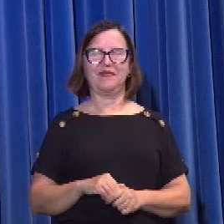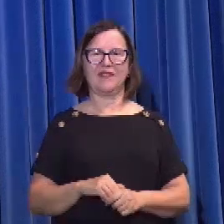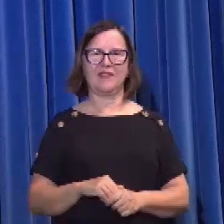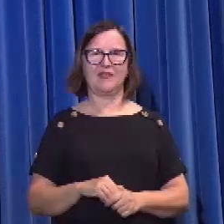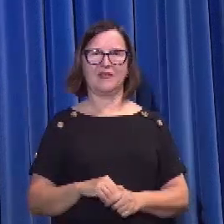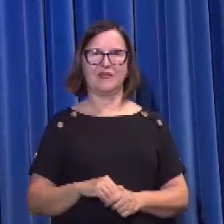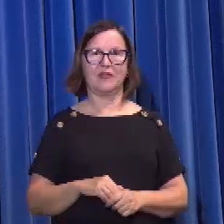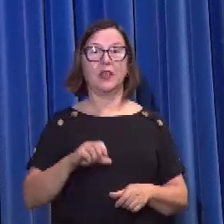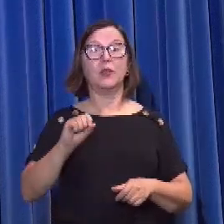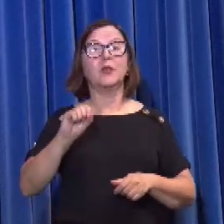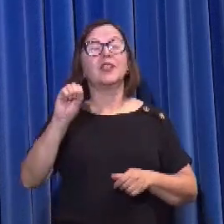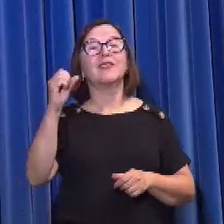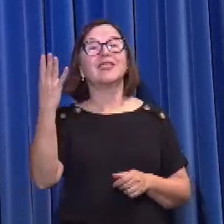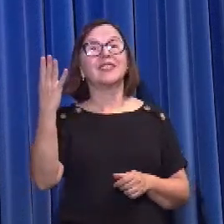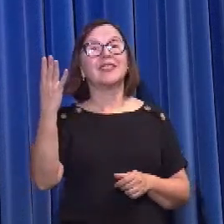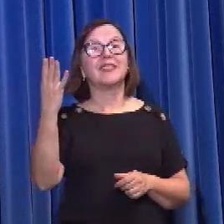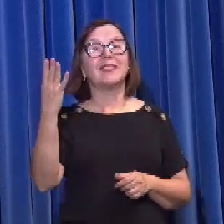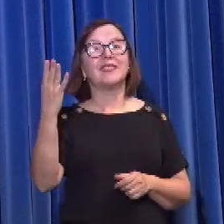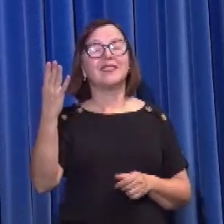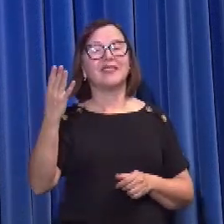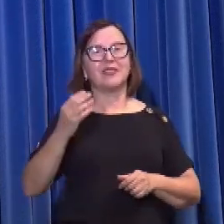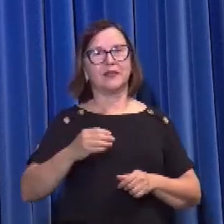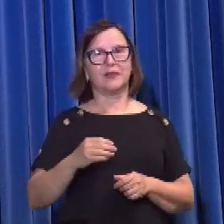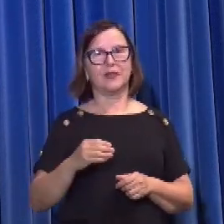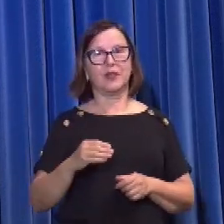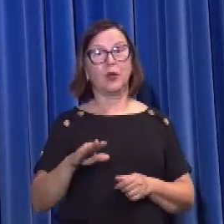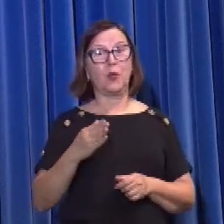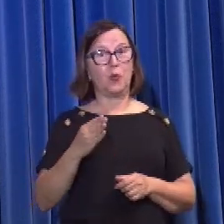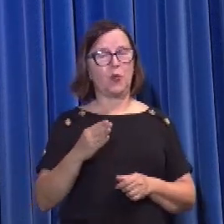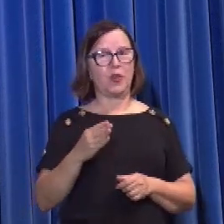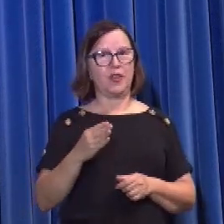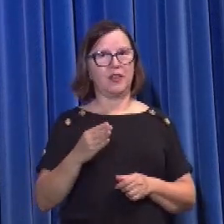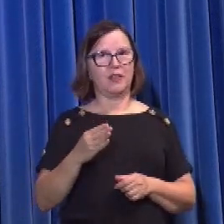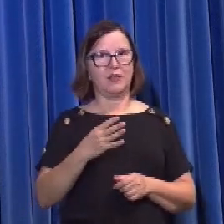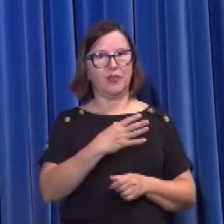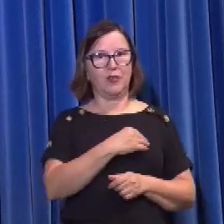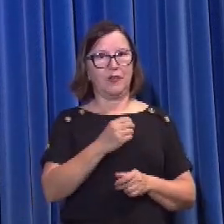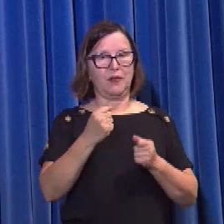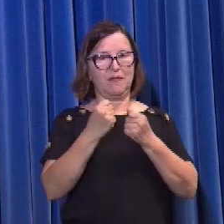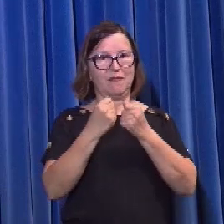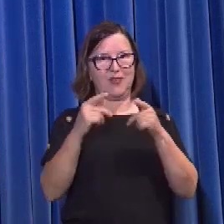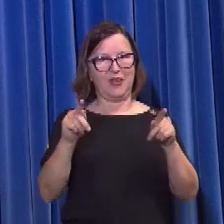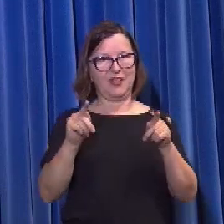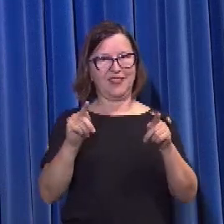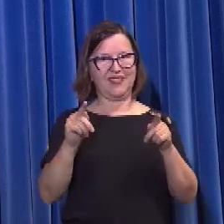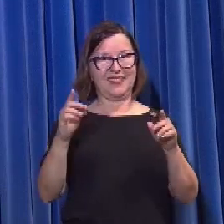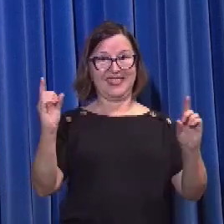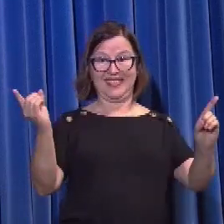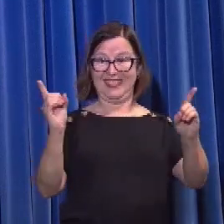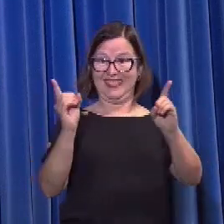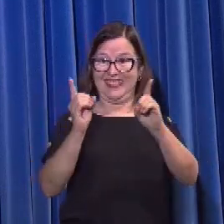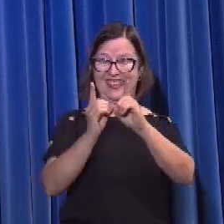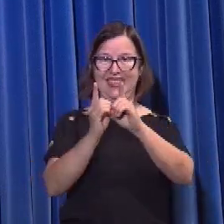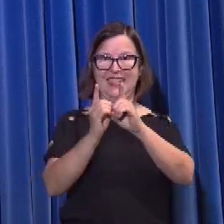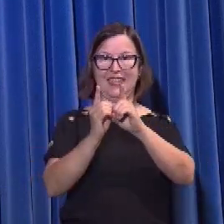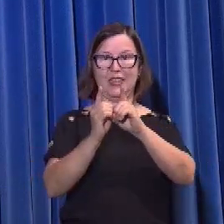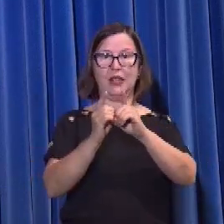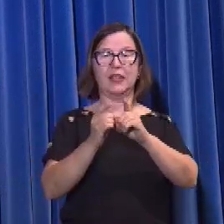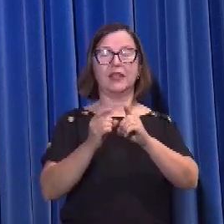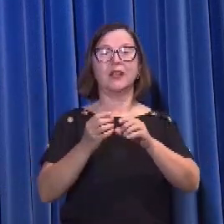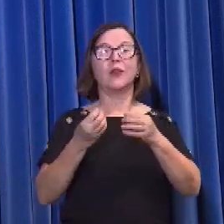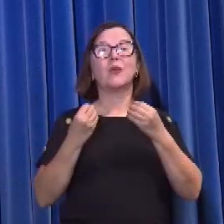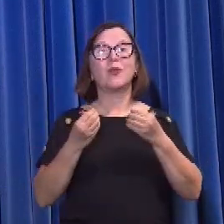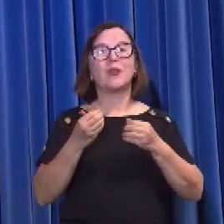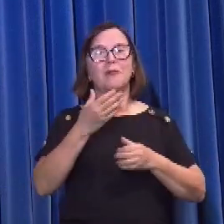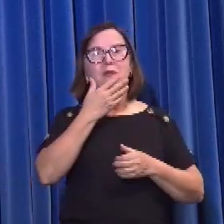O que aconteceu? Quando ele chegou diante do pai, o pai recebeu-o de que maneira? Deu